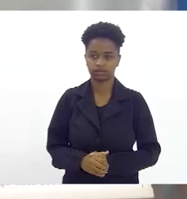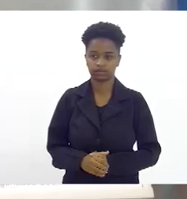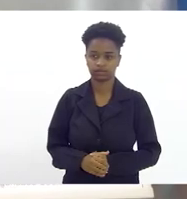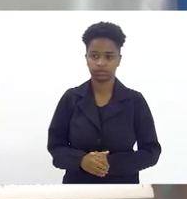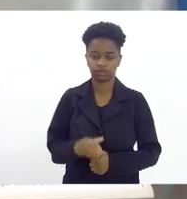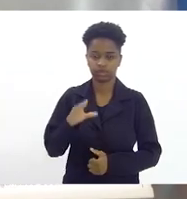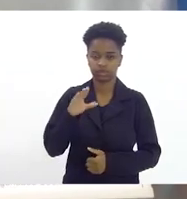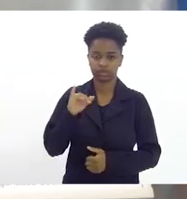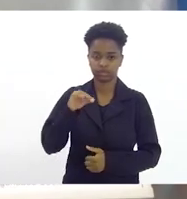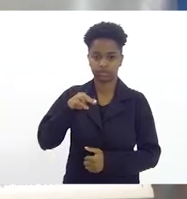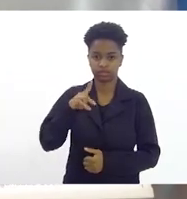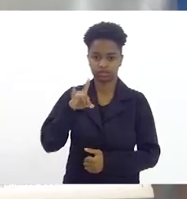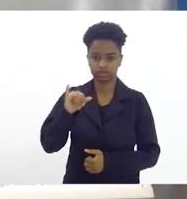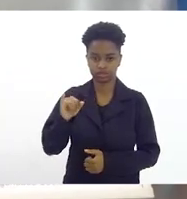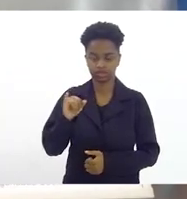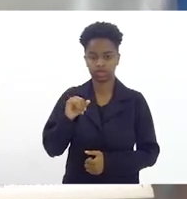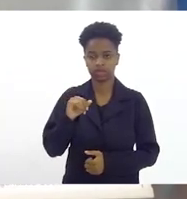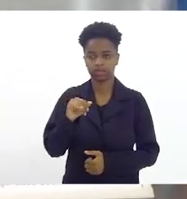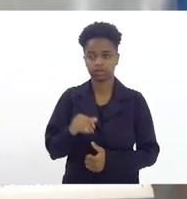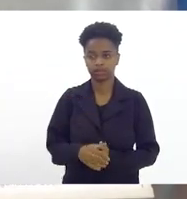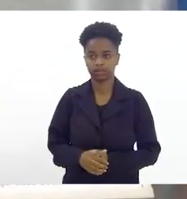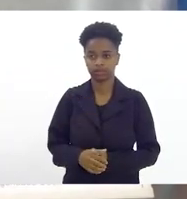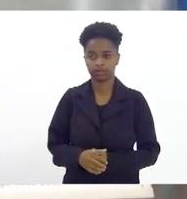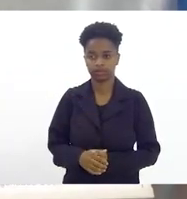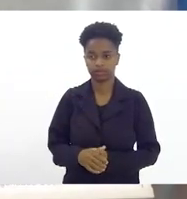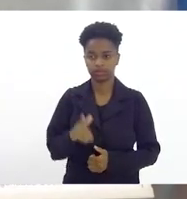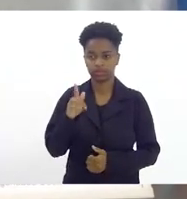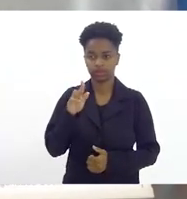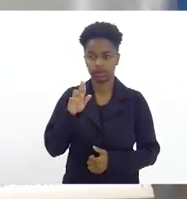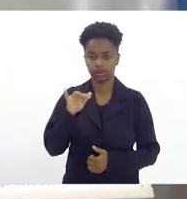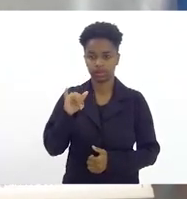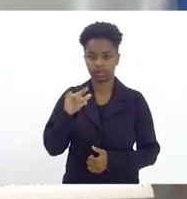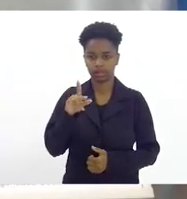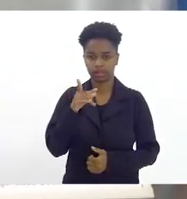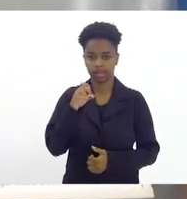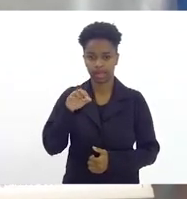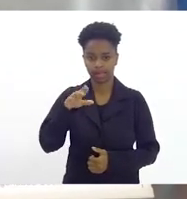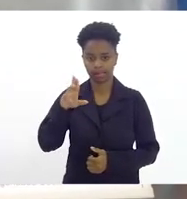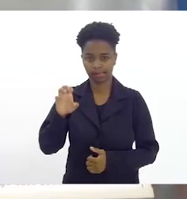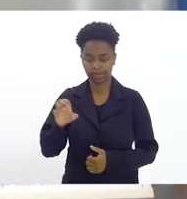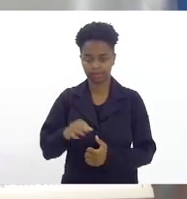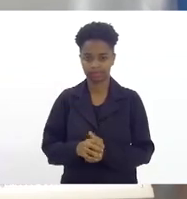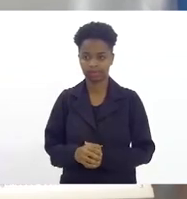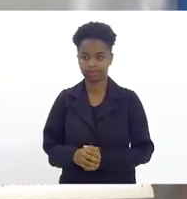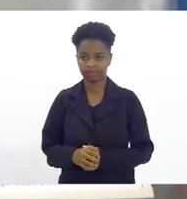Guilherme de Abreu Guilherme quase alemão né amiga